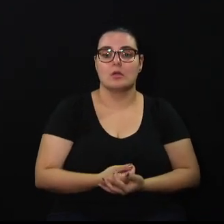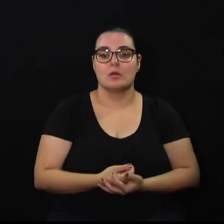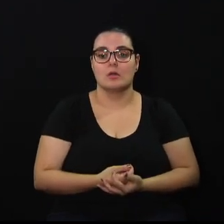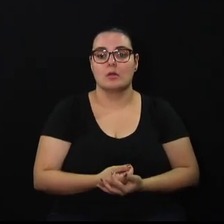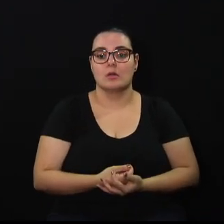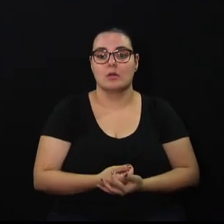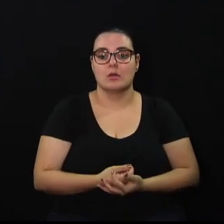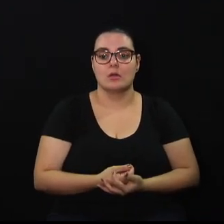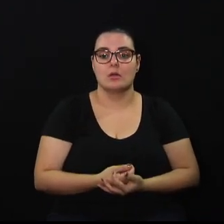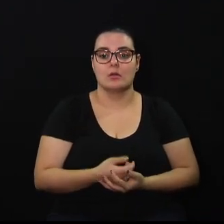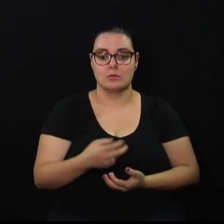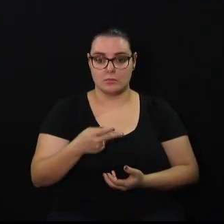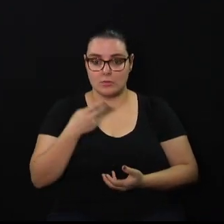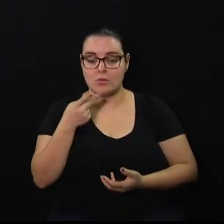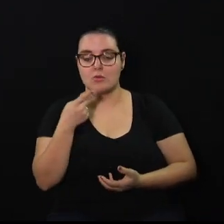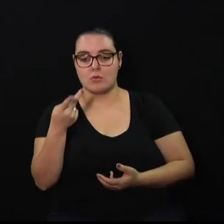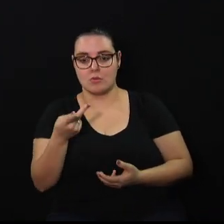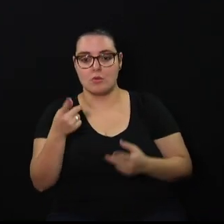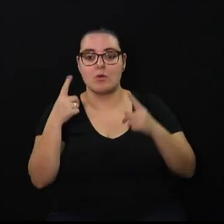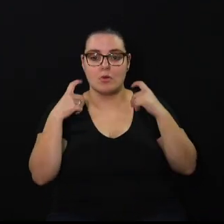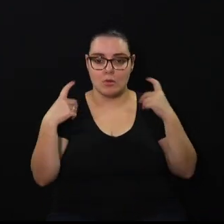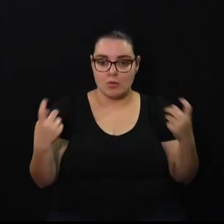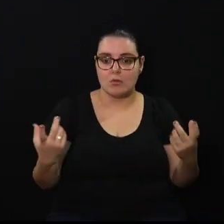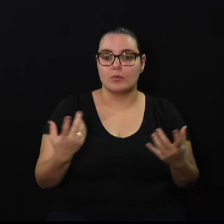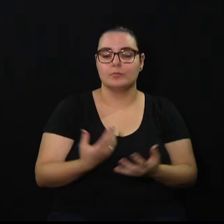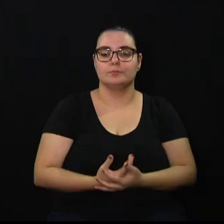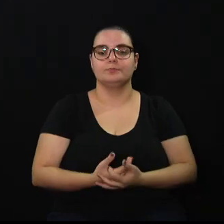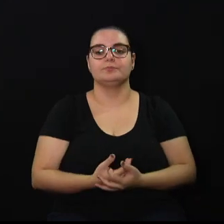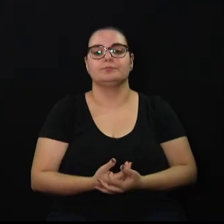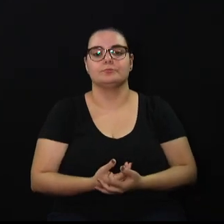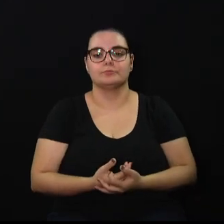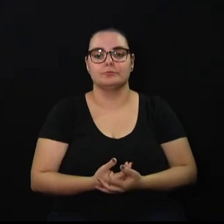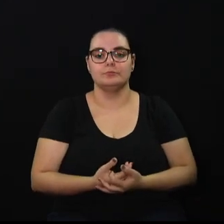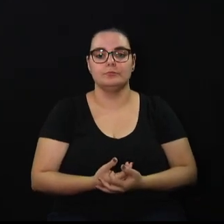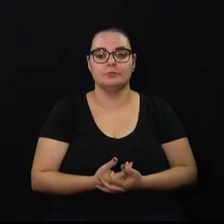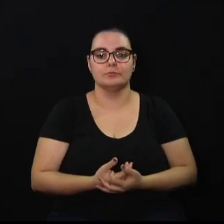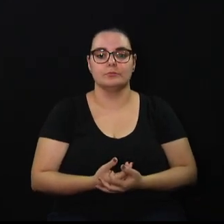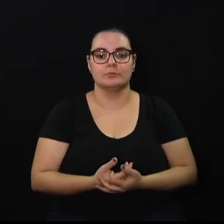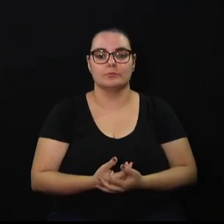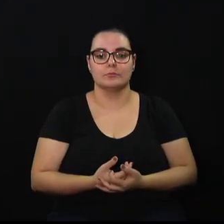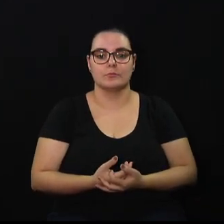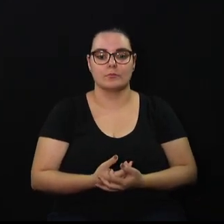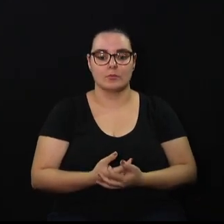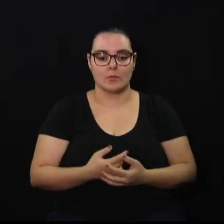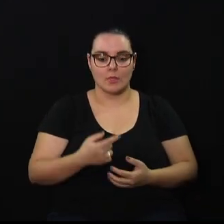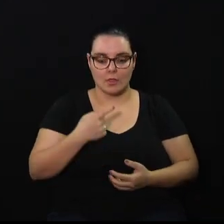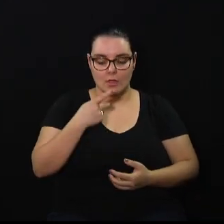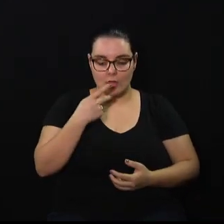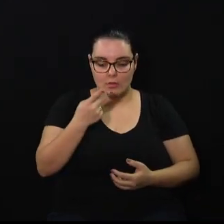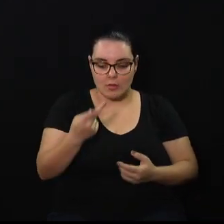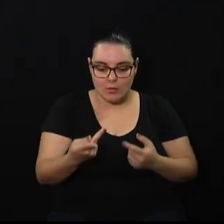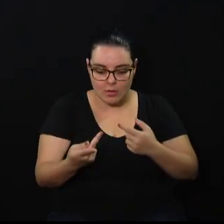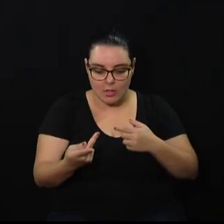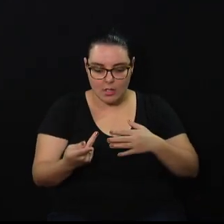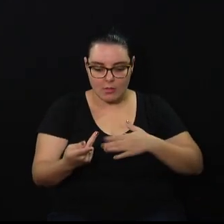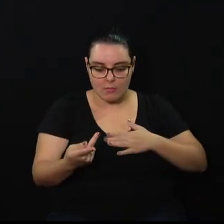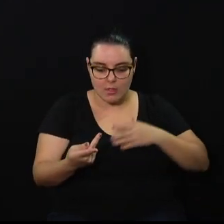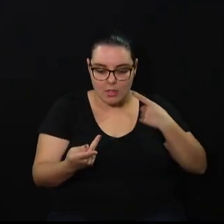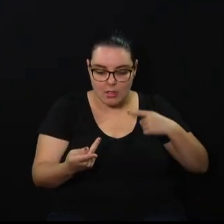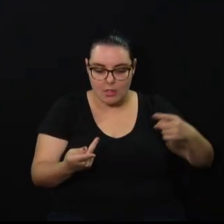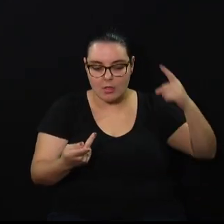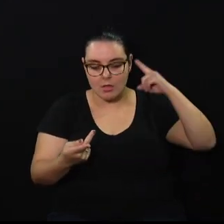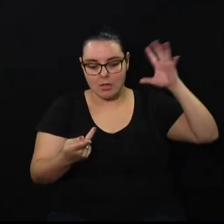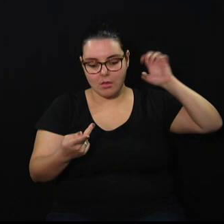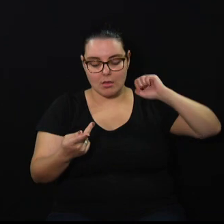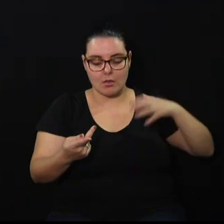soltar mais sons de fala e tudo mais que é o retorno da própria voz o próprio som da boca deles